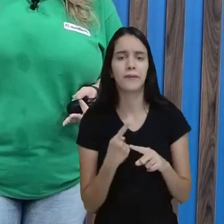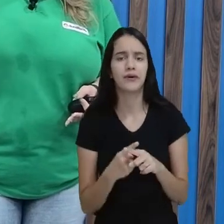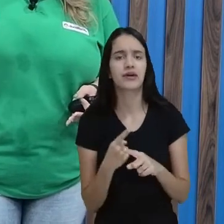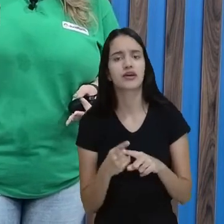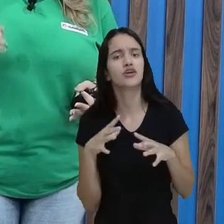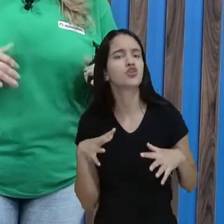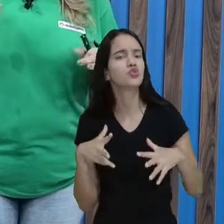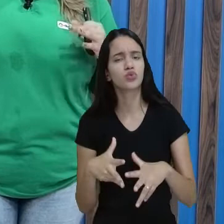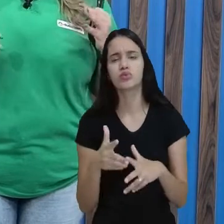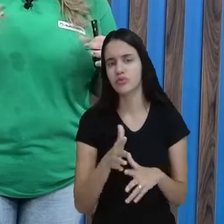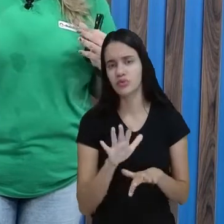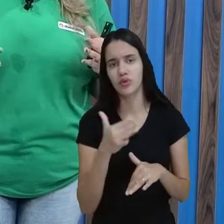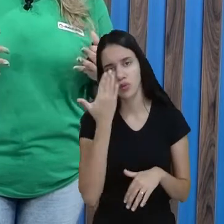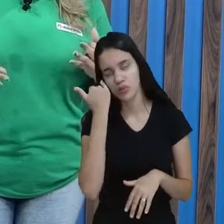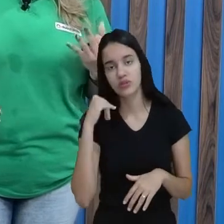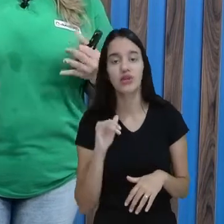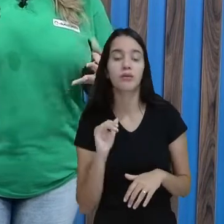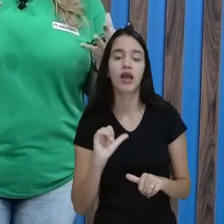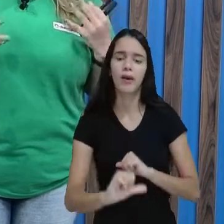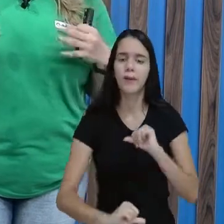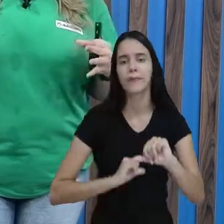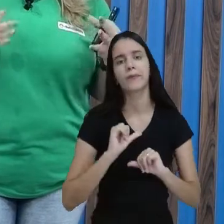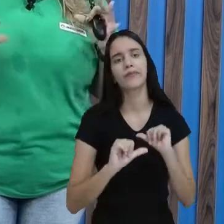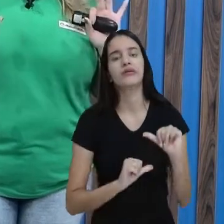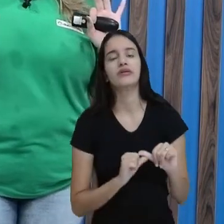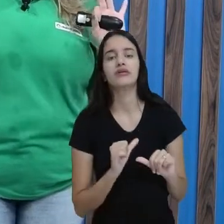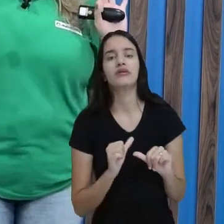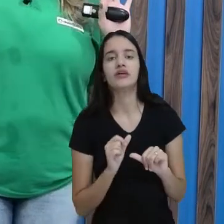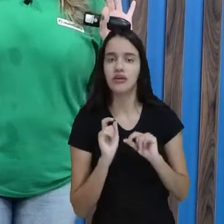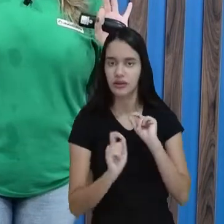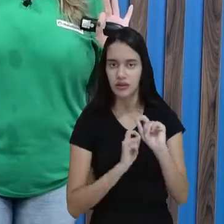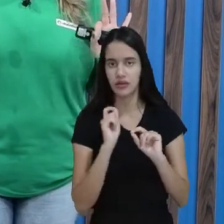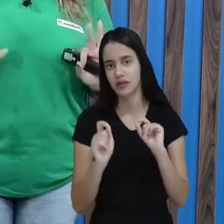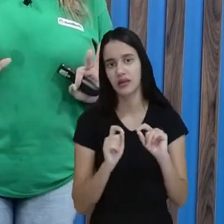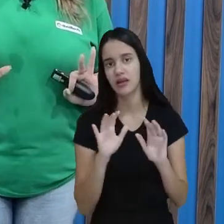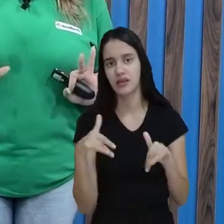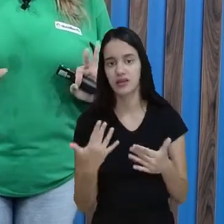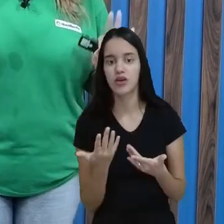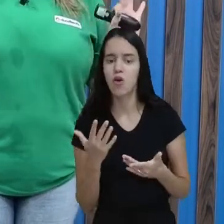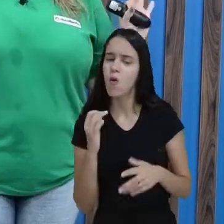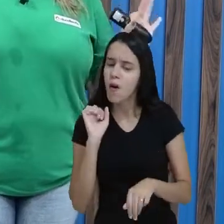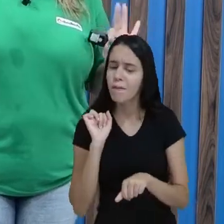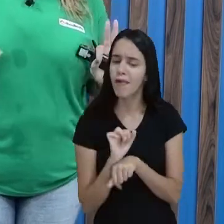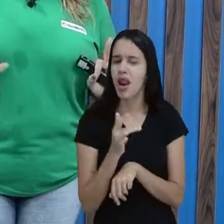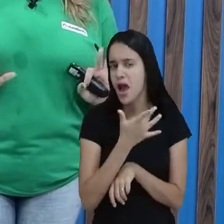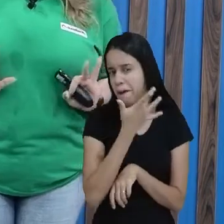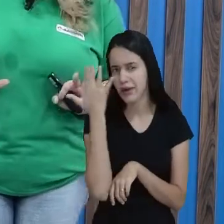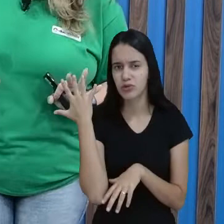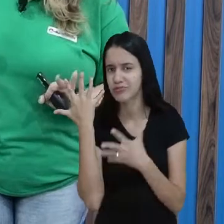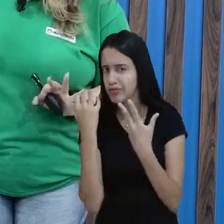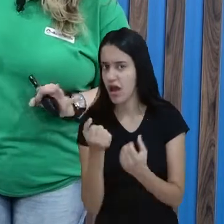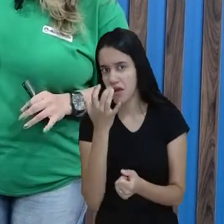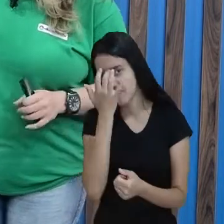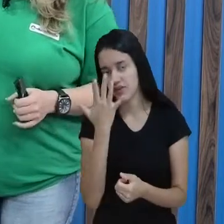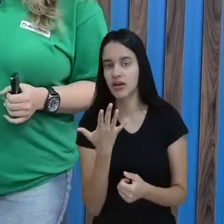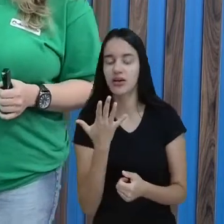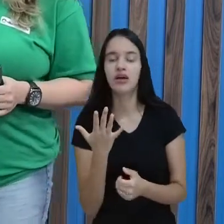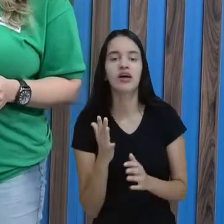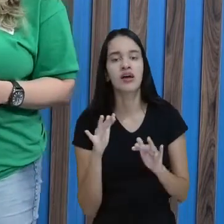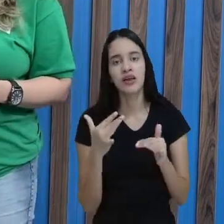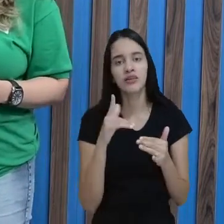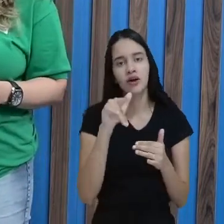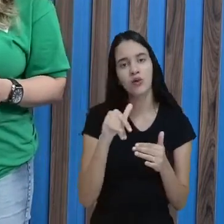todo mundo sabe, né? Toda mudança, ela é passível de uma freada aí, né? As pessoas não aceitam tão facilmente.